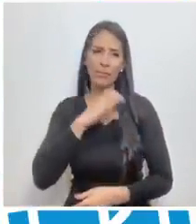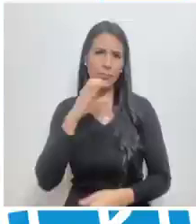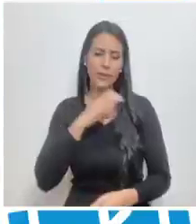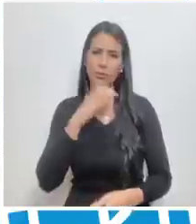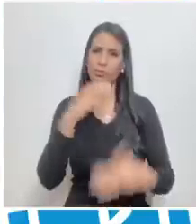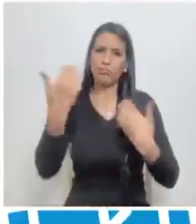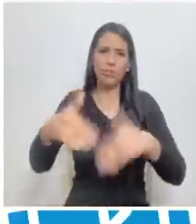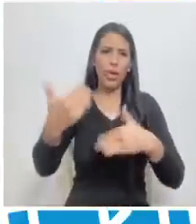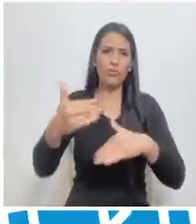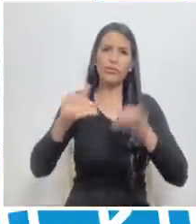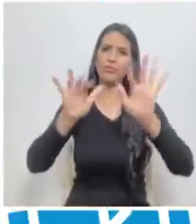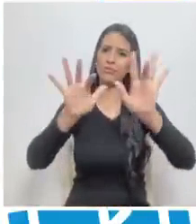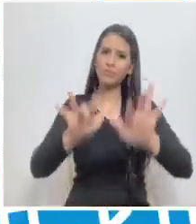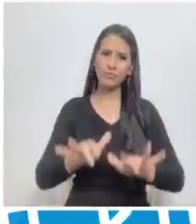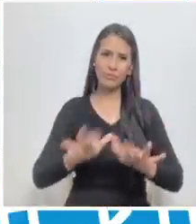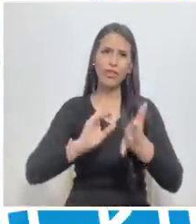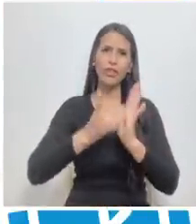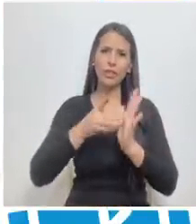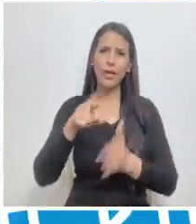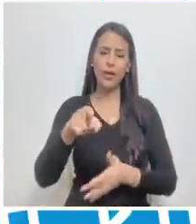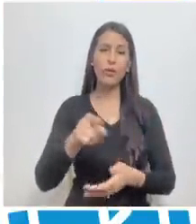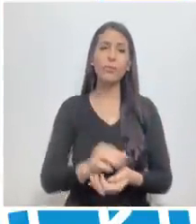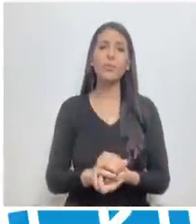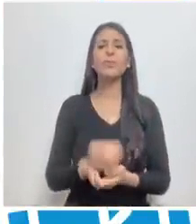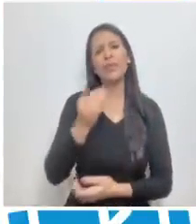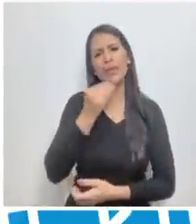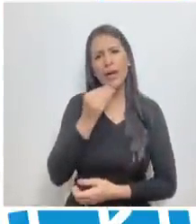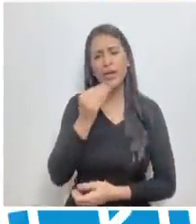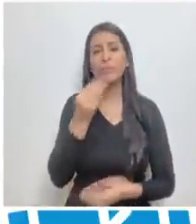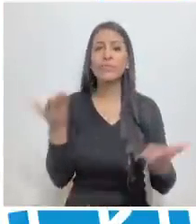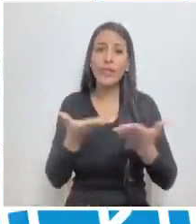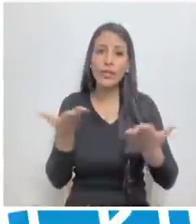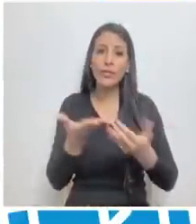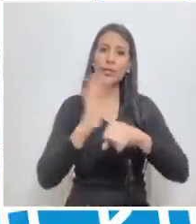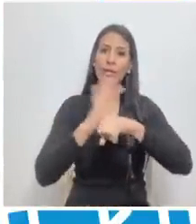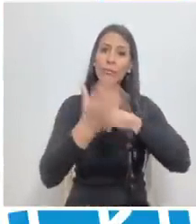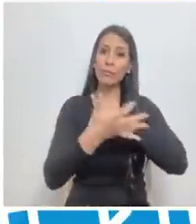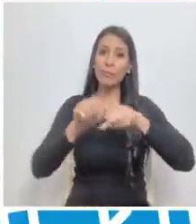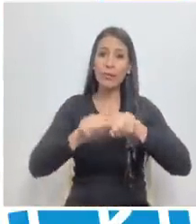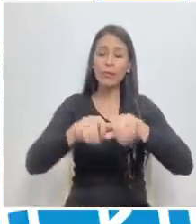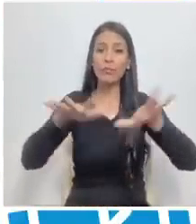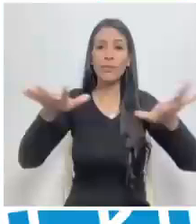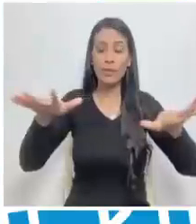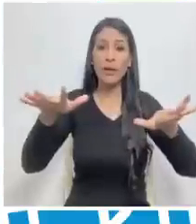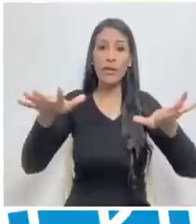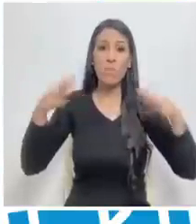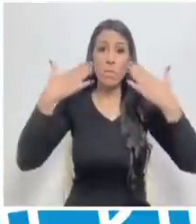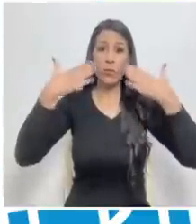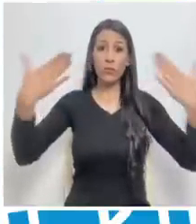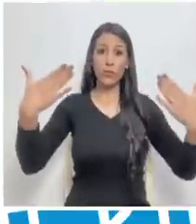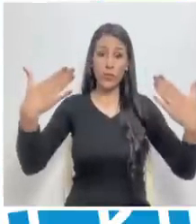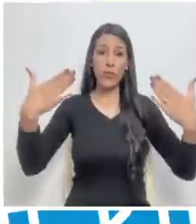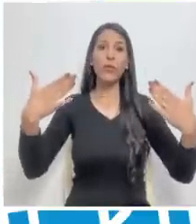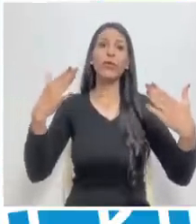É óbvio que a pandemia escancarou essa necessidade, né? E aí,